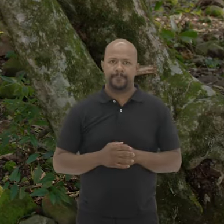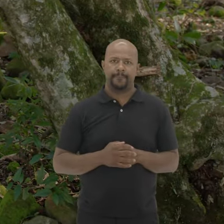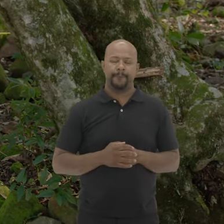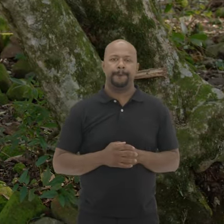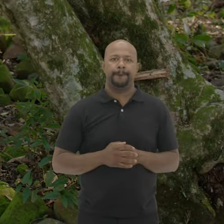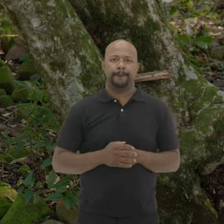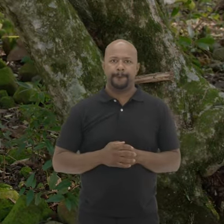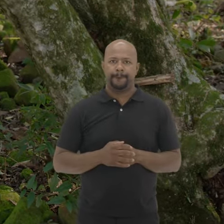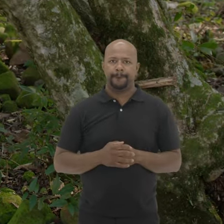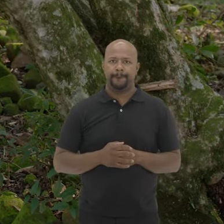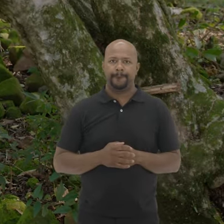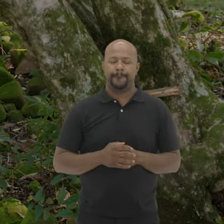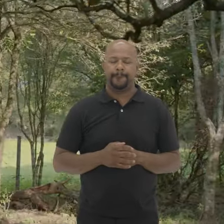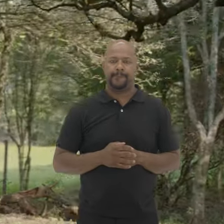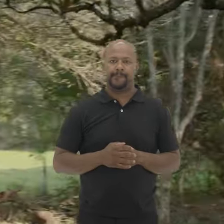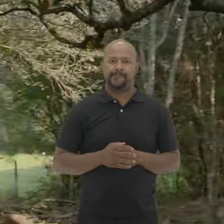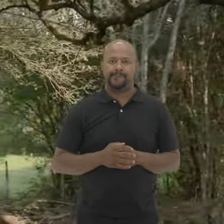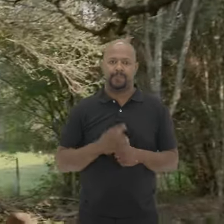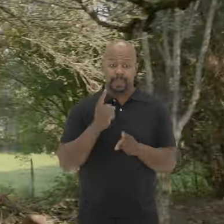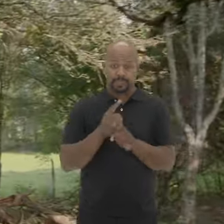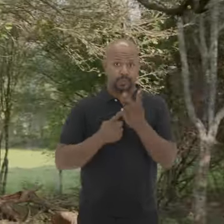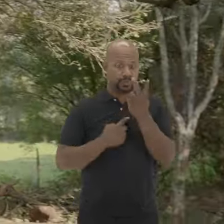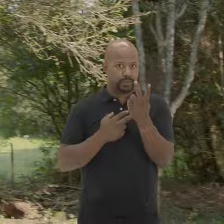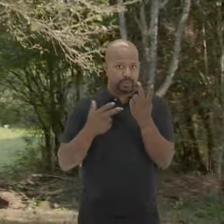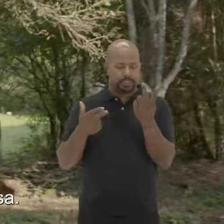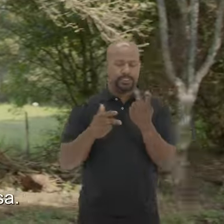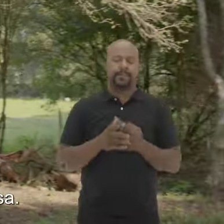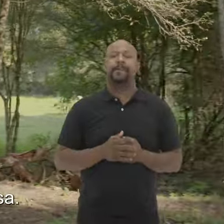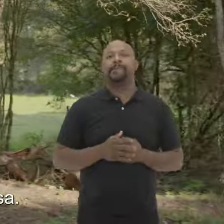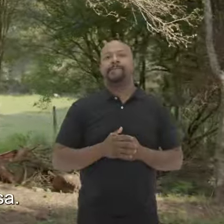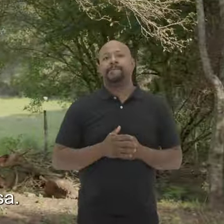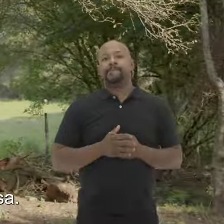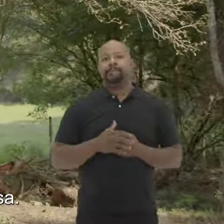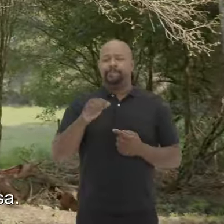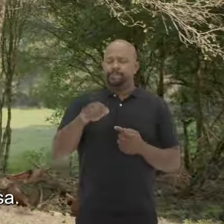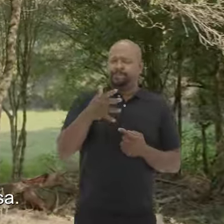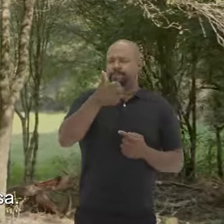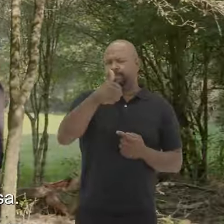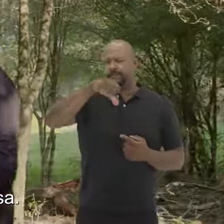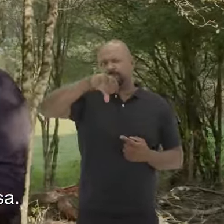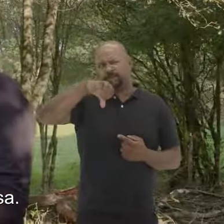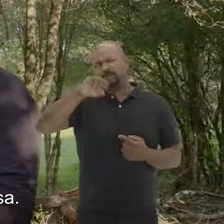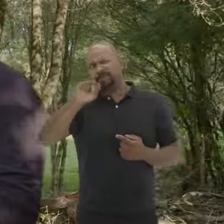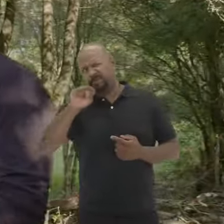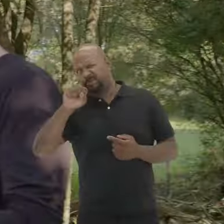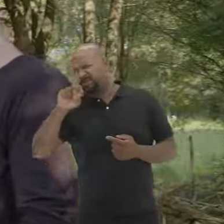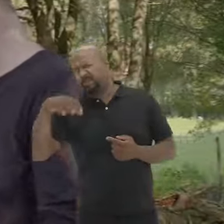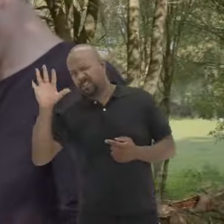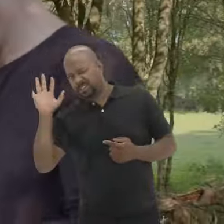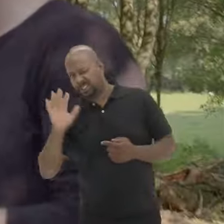leva e mostra para João achei duas coisas uma datada de 1980 e alguma coisa